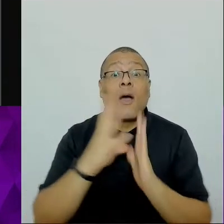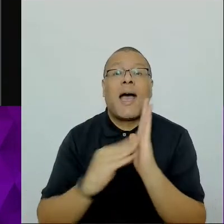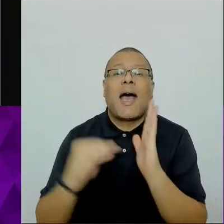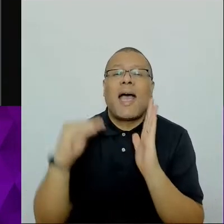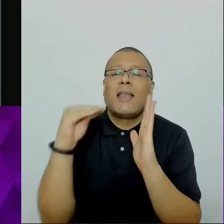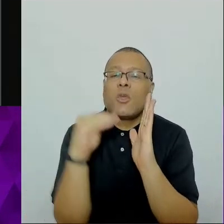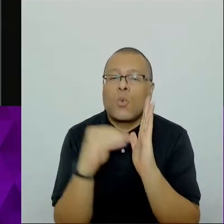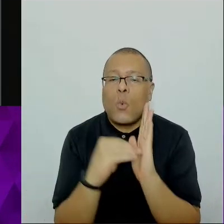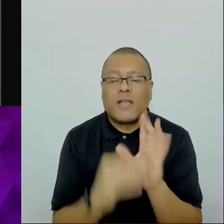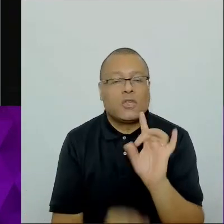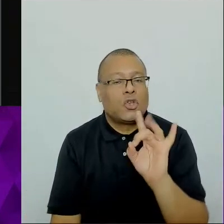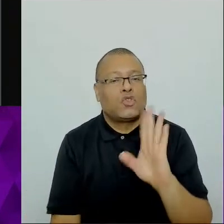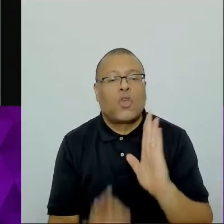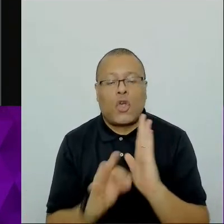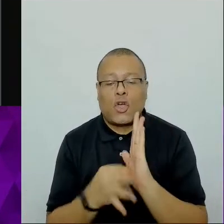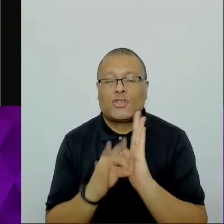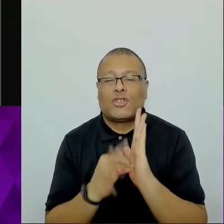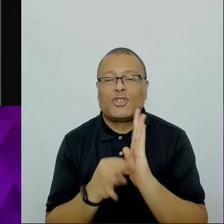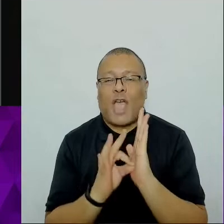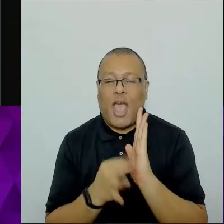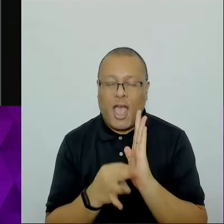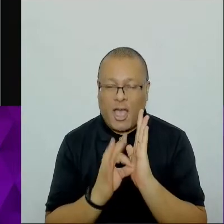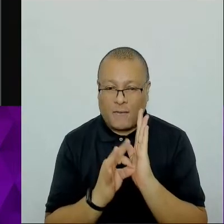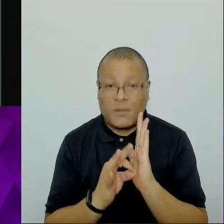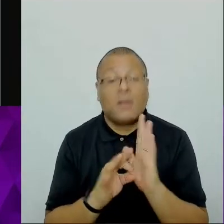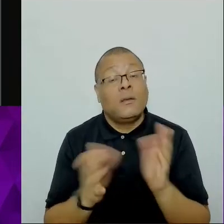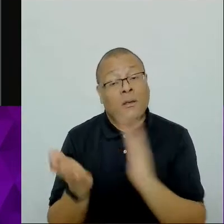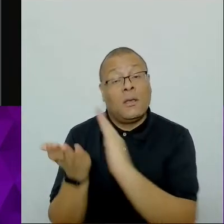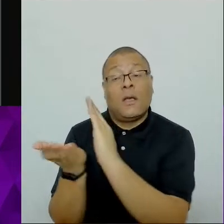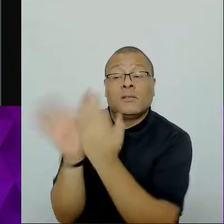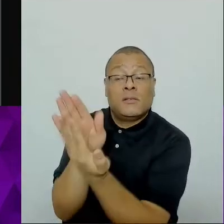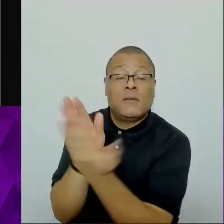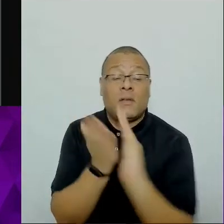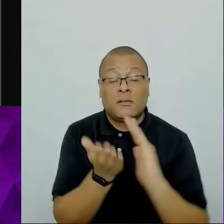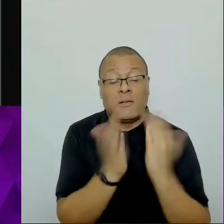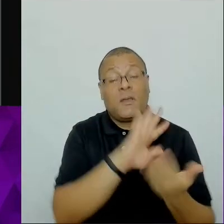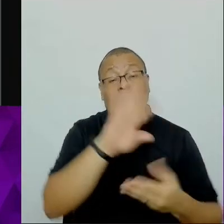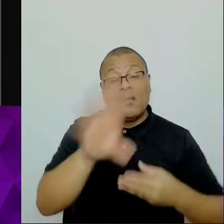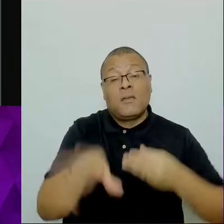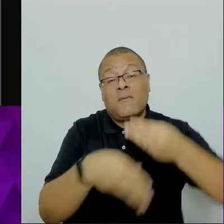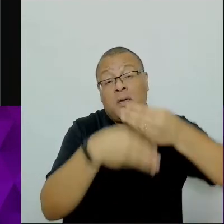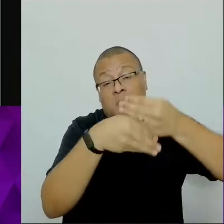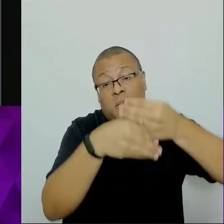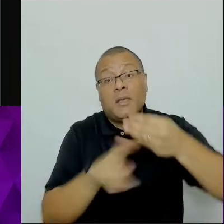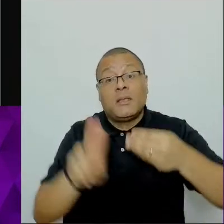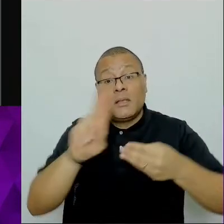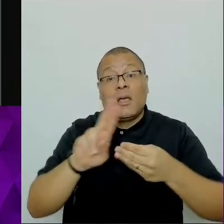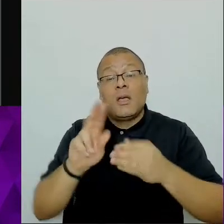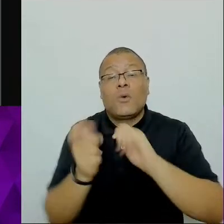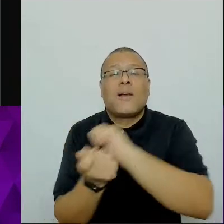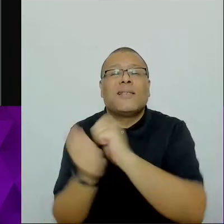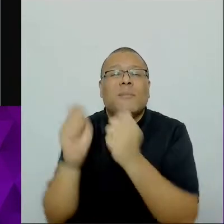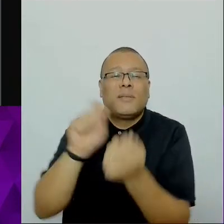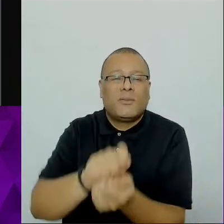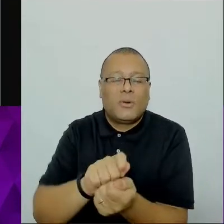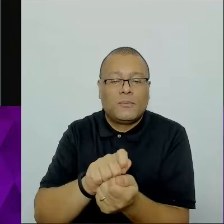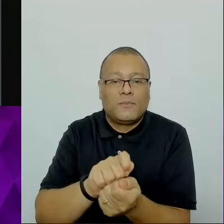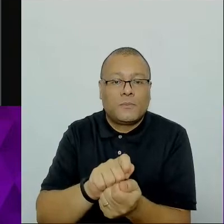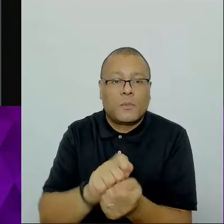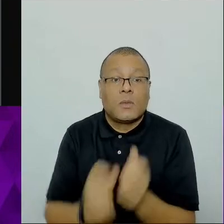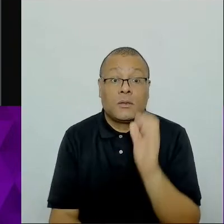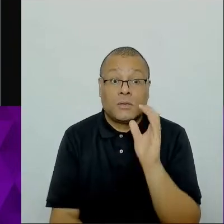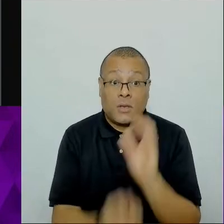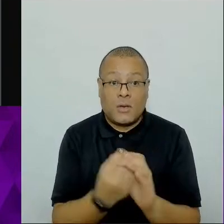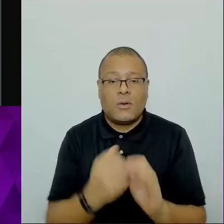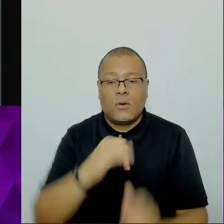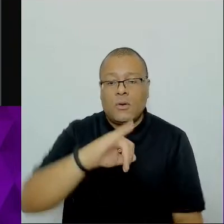mesmo, apenas o Java, e com as interfaces que serão implementadas por adaptadores. Então, se eu quisesse criar um jar